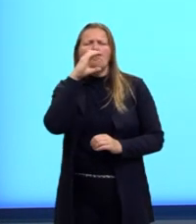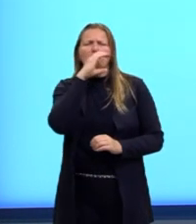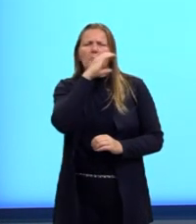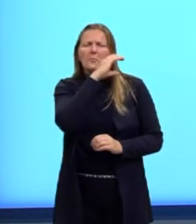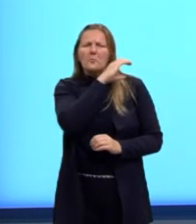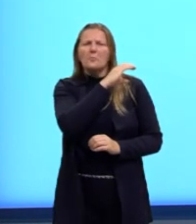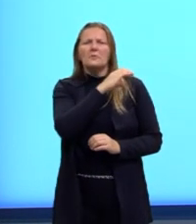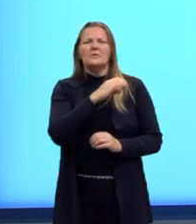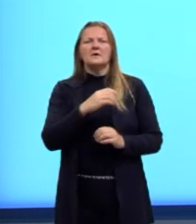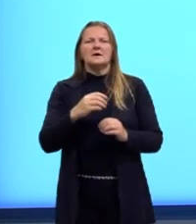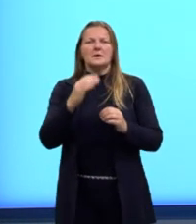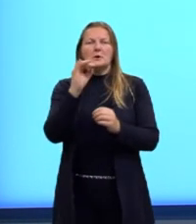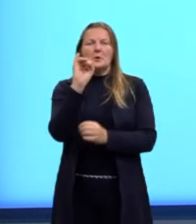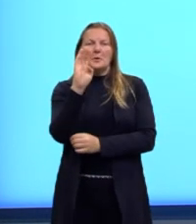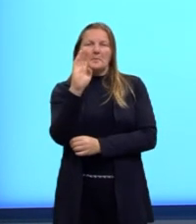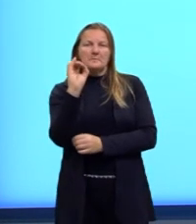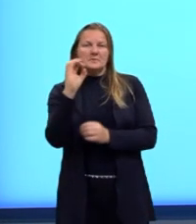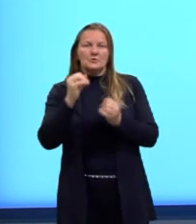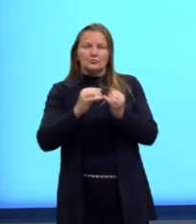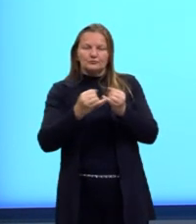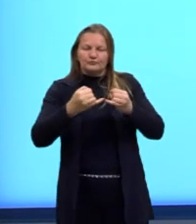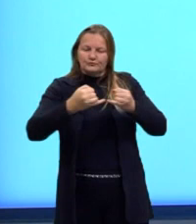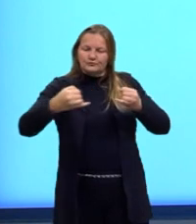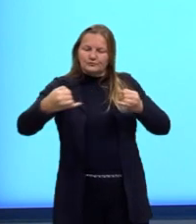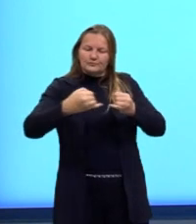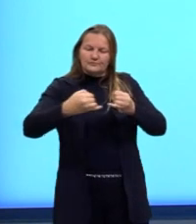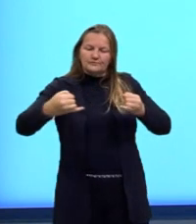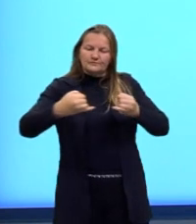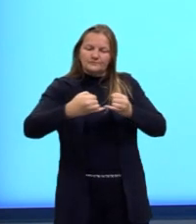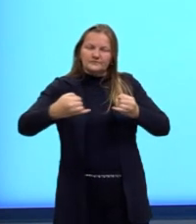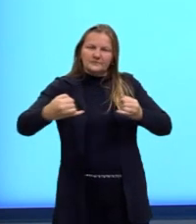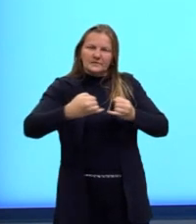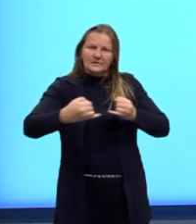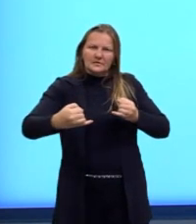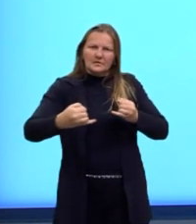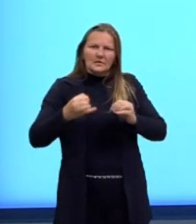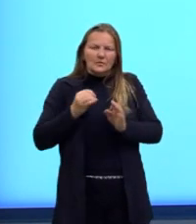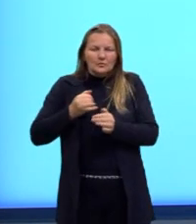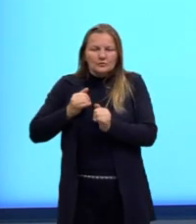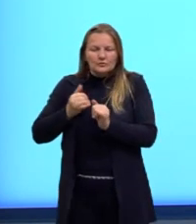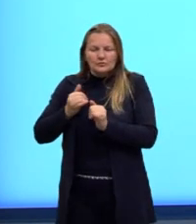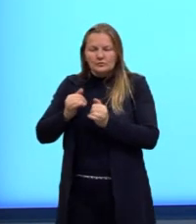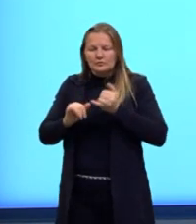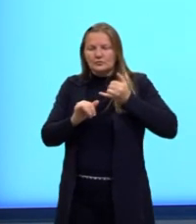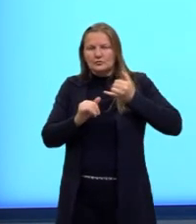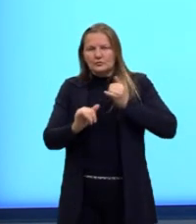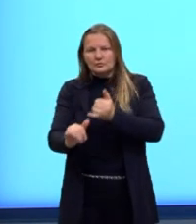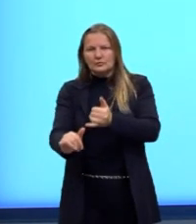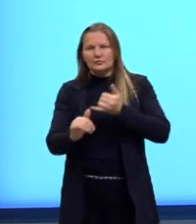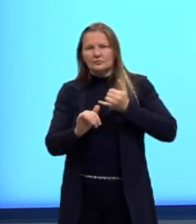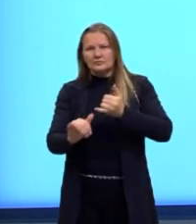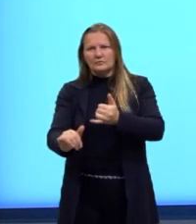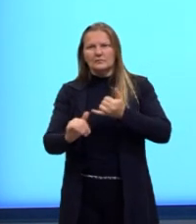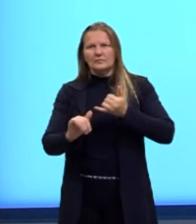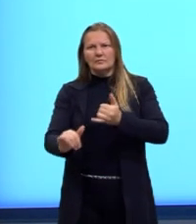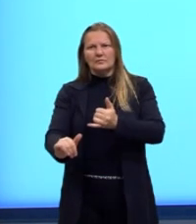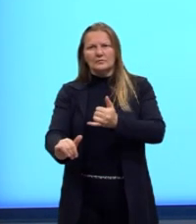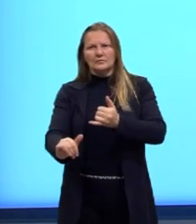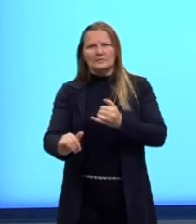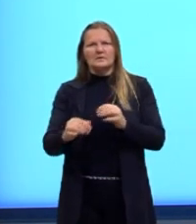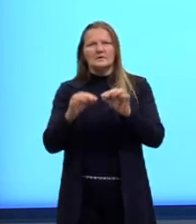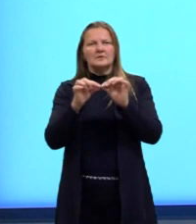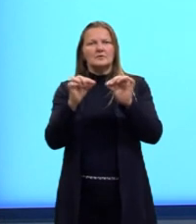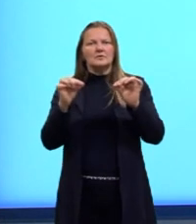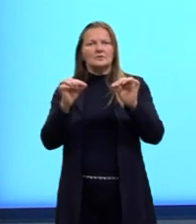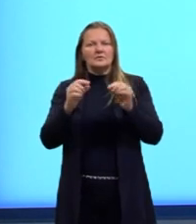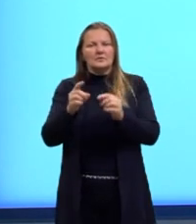por um fio condutor devido à passagem, né, da corrente elétrica, percebeu que a agulha de sua bússola